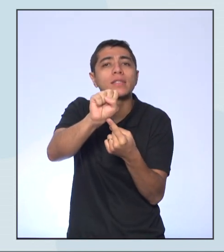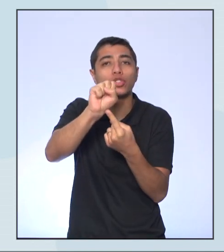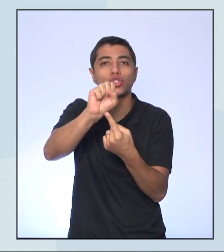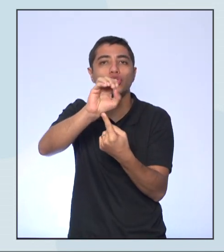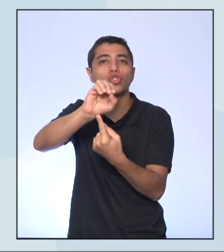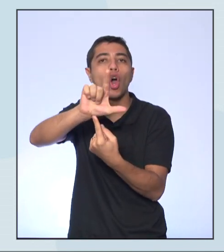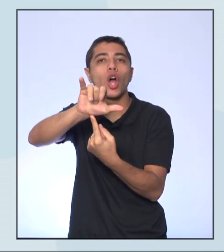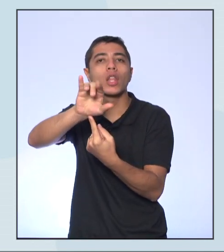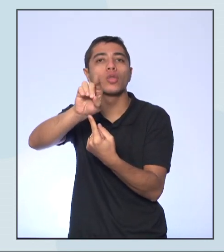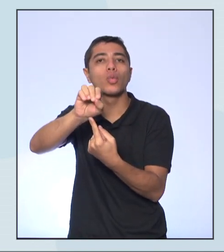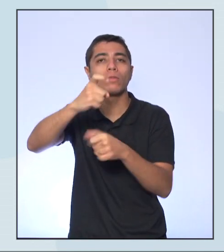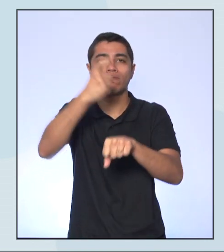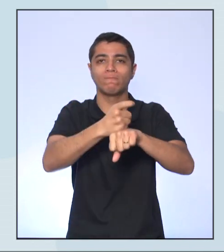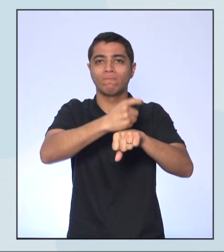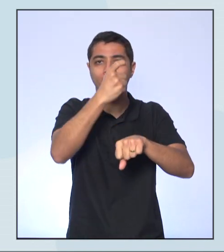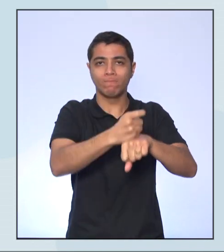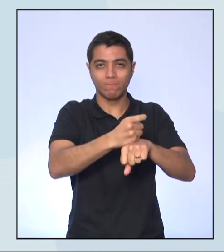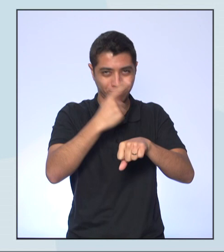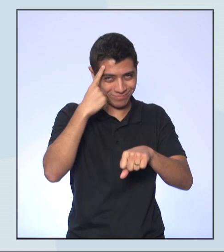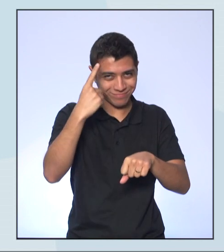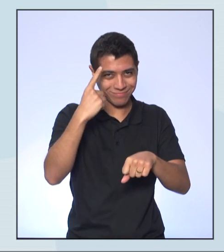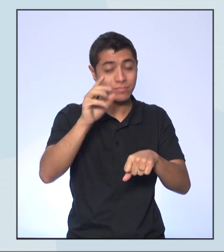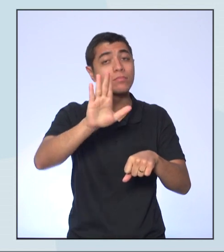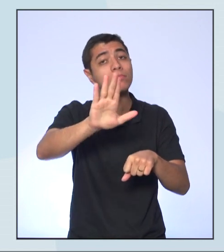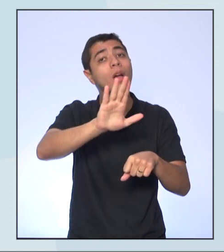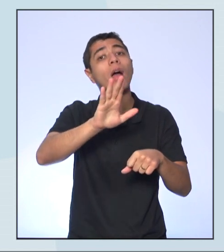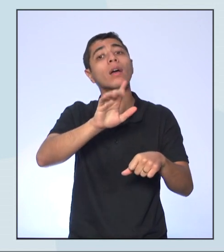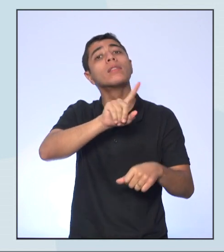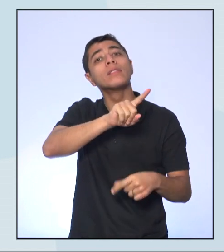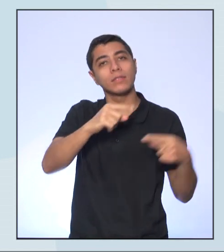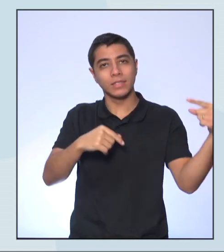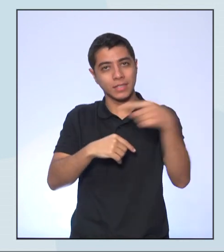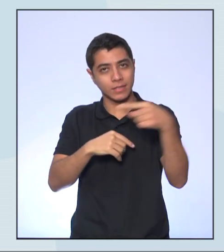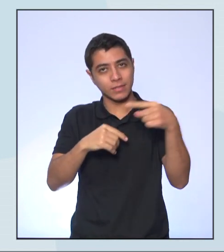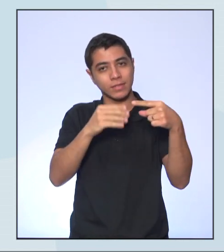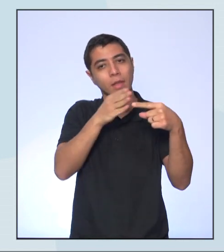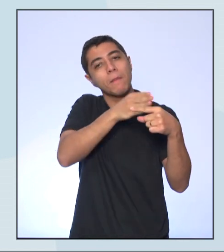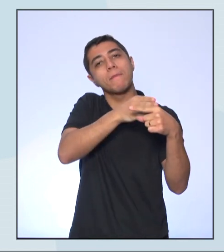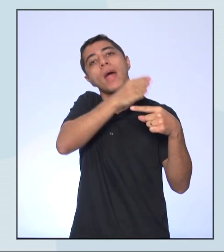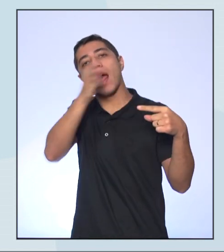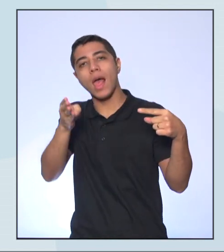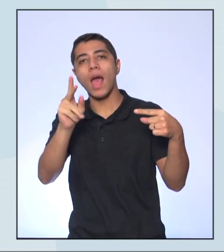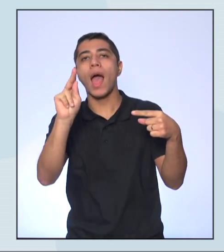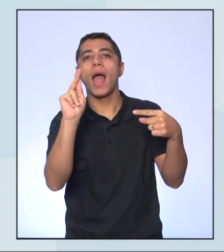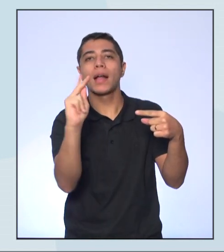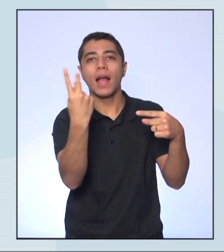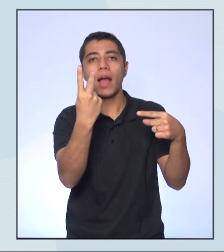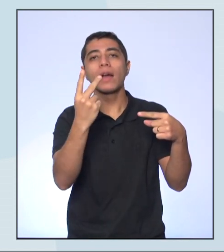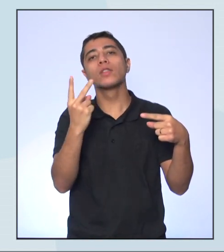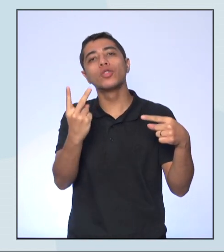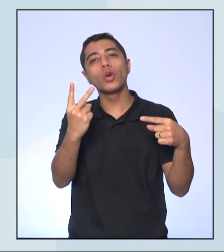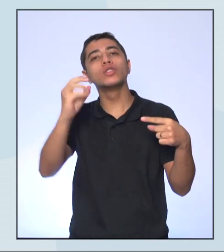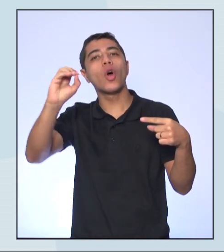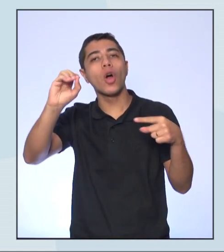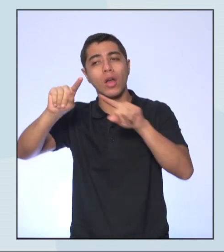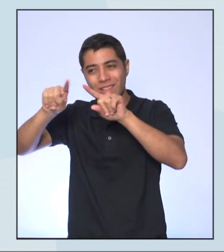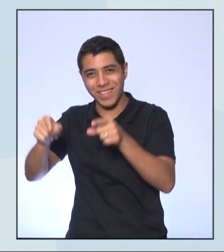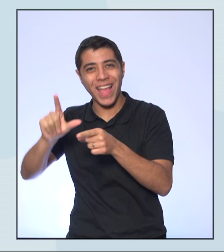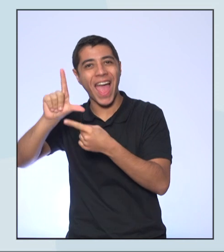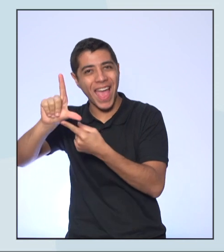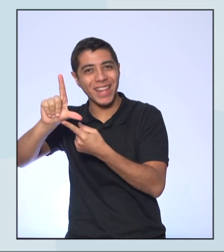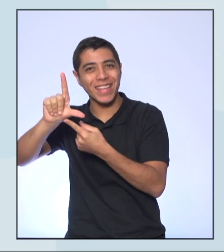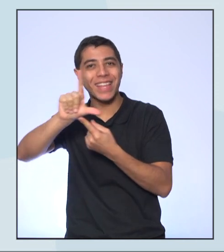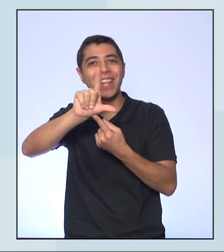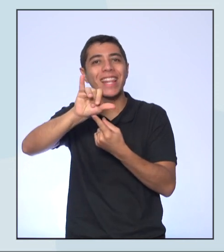seta ali, a gente tem H2O de novo. Só que, entre parênteses, aparece o L, que indica que ele está no estado